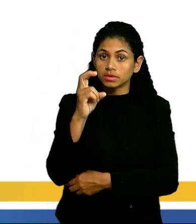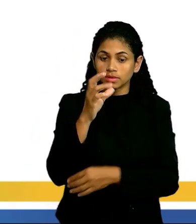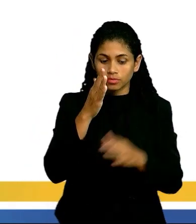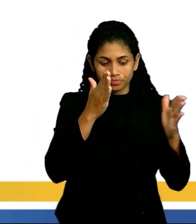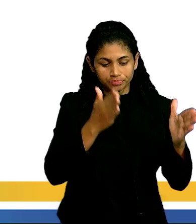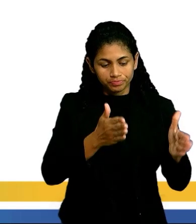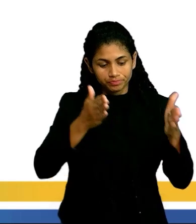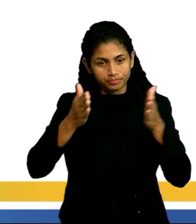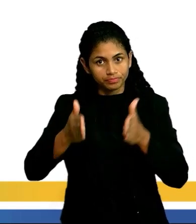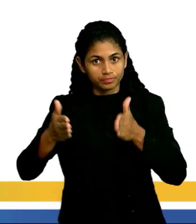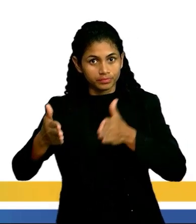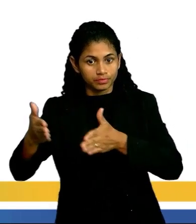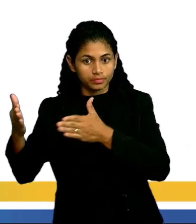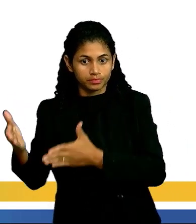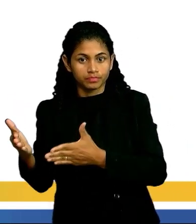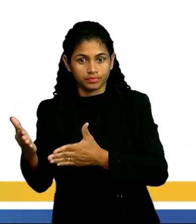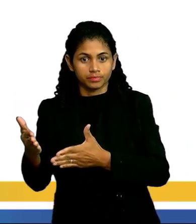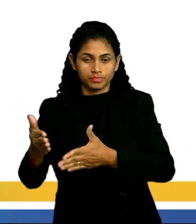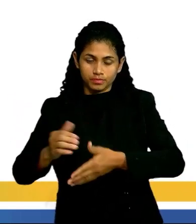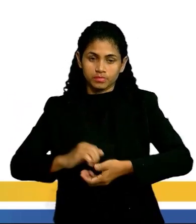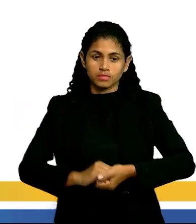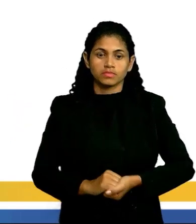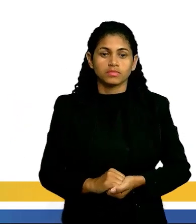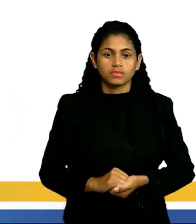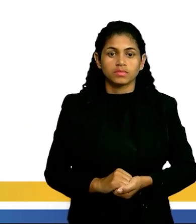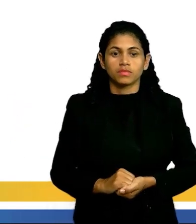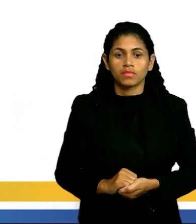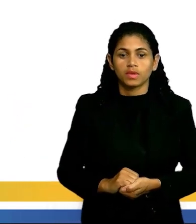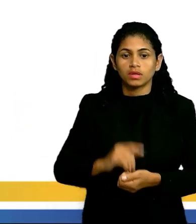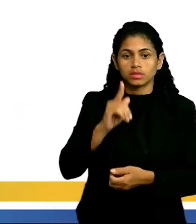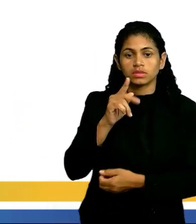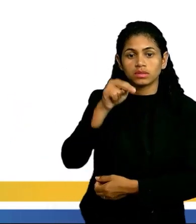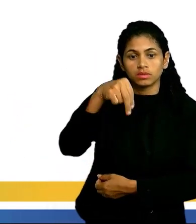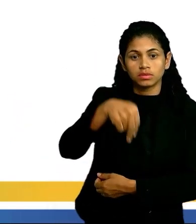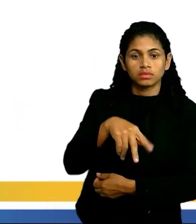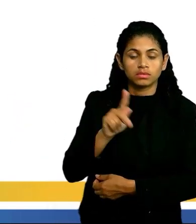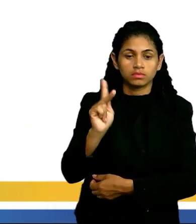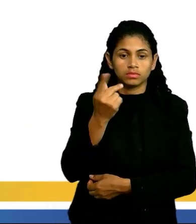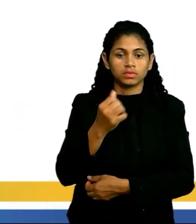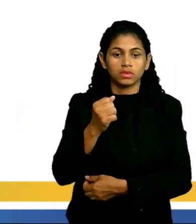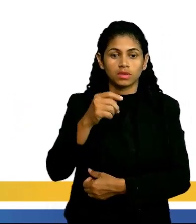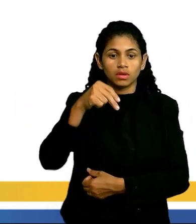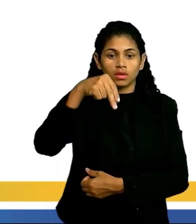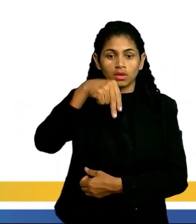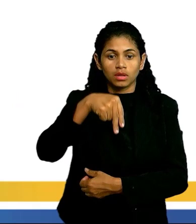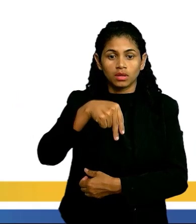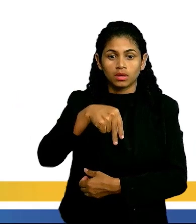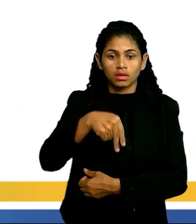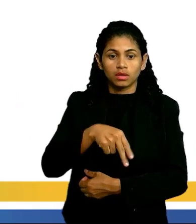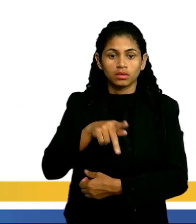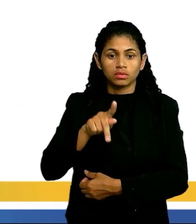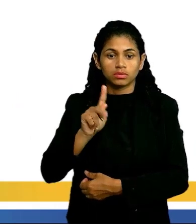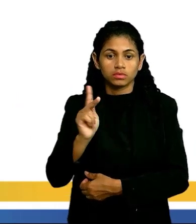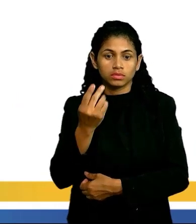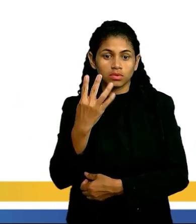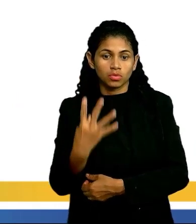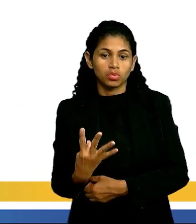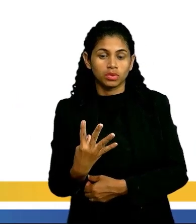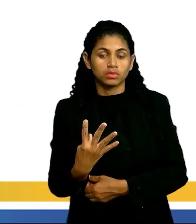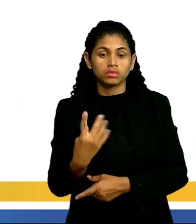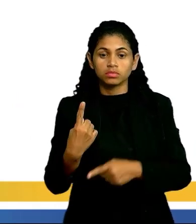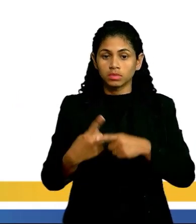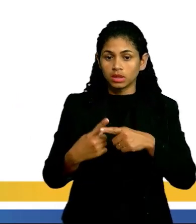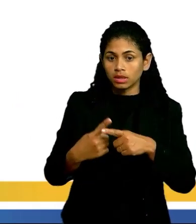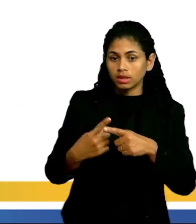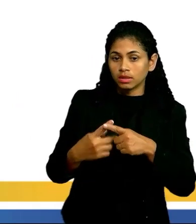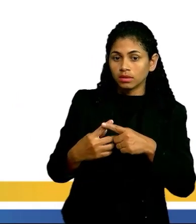nitrogênio ele sai e se converte em amônia. Depois essa amônia se converte em amônio. Esse